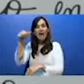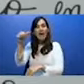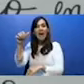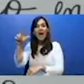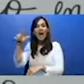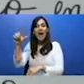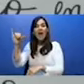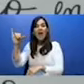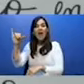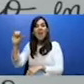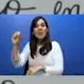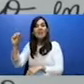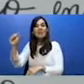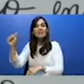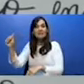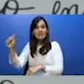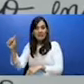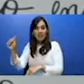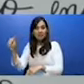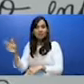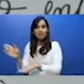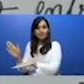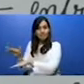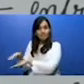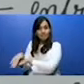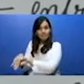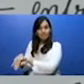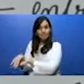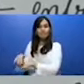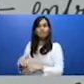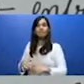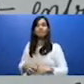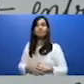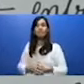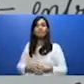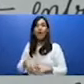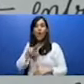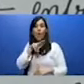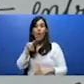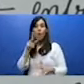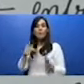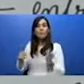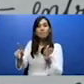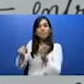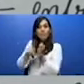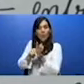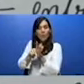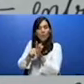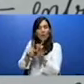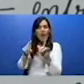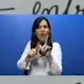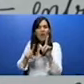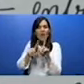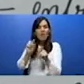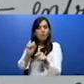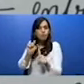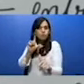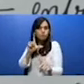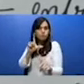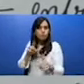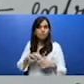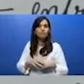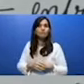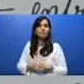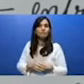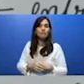letra maiúscula, porque é um substantivo próprio, é um nome próprio. Aí eu deixei o espacinho do recuo,